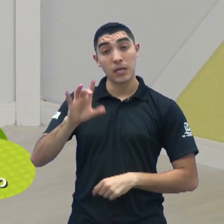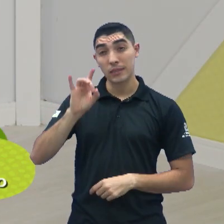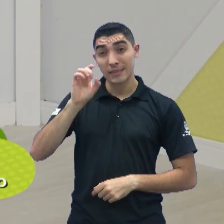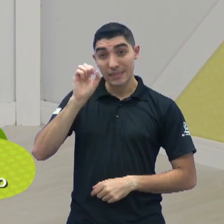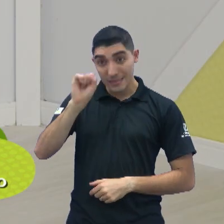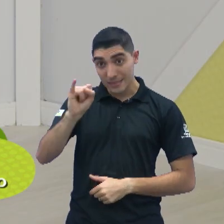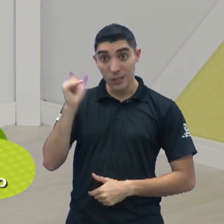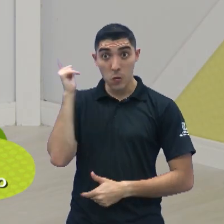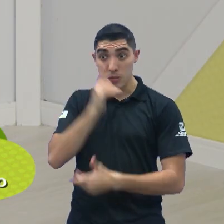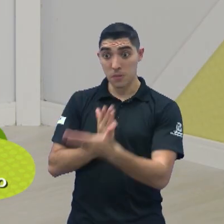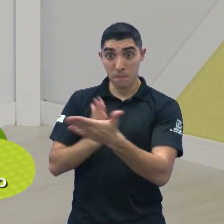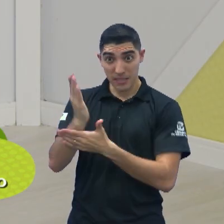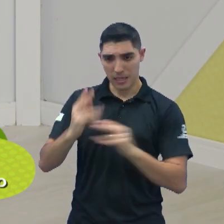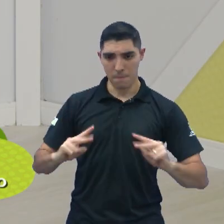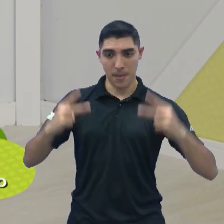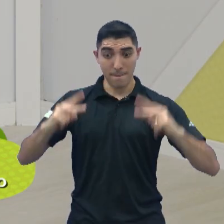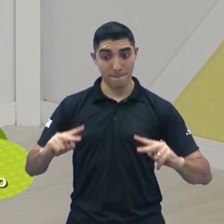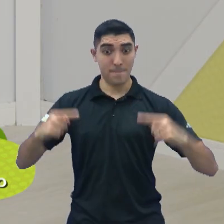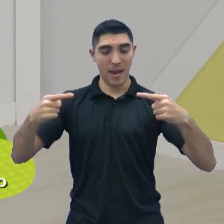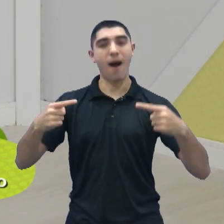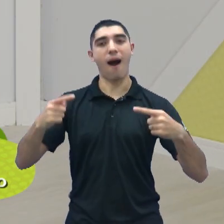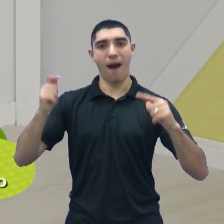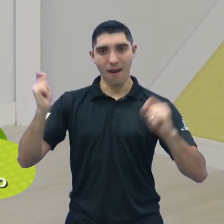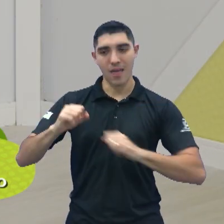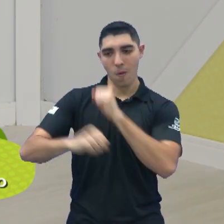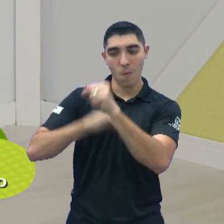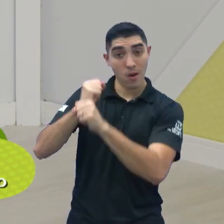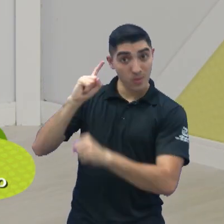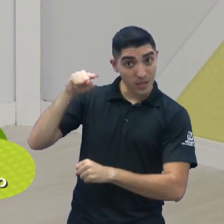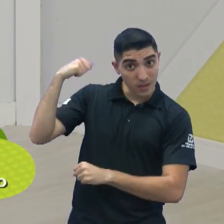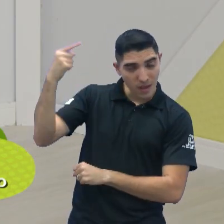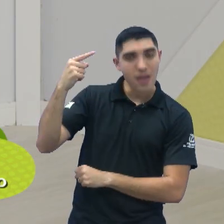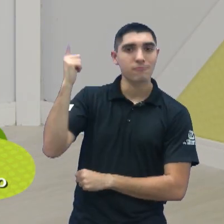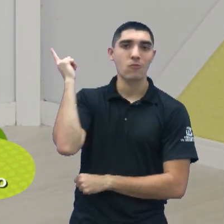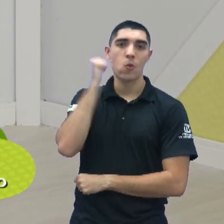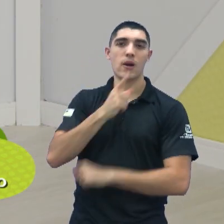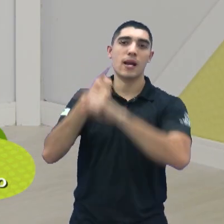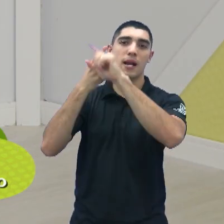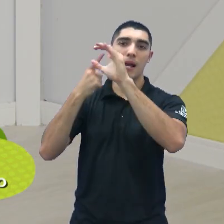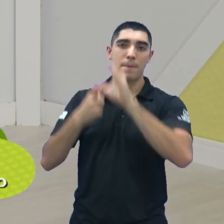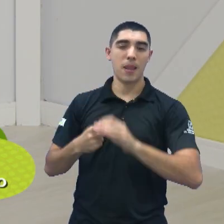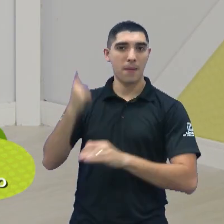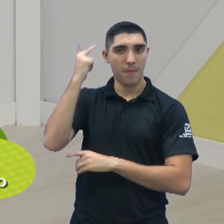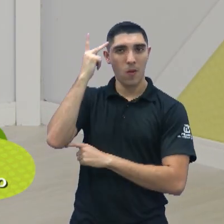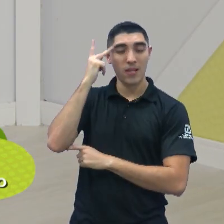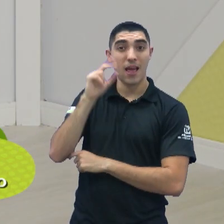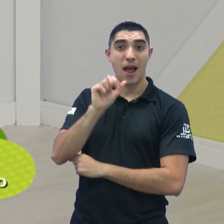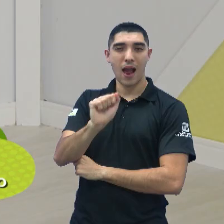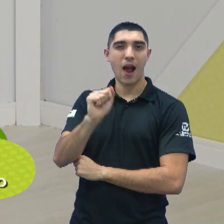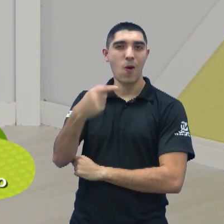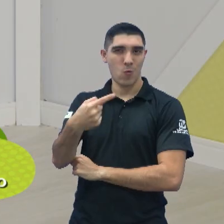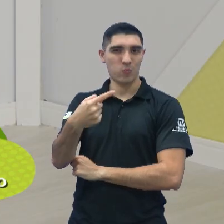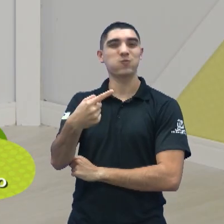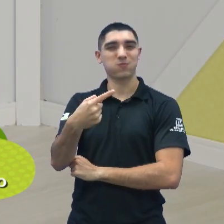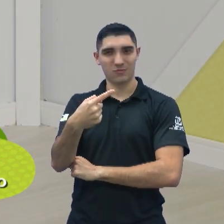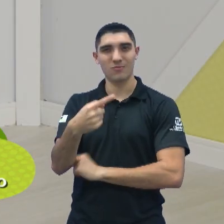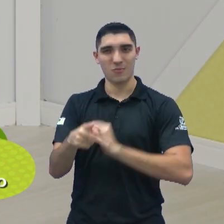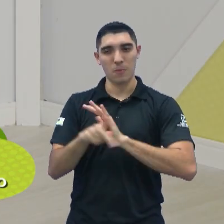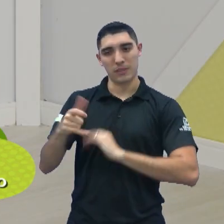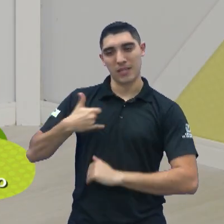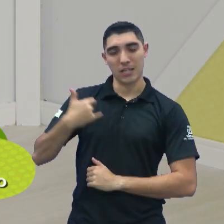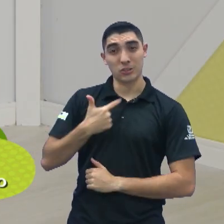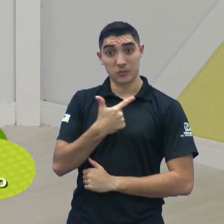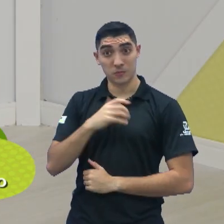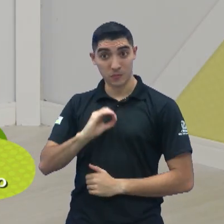garantem acesso à primeira divisão do futebol sub-20, que é um campeonato, é uma porta de entrada para os times